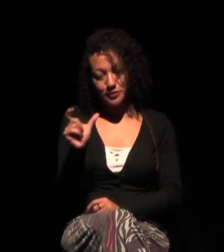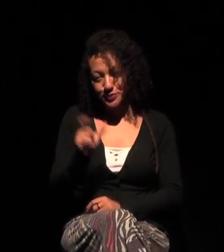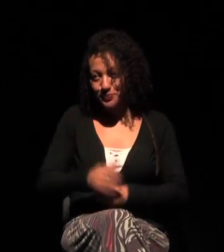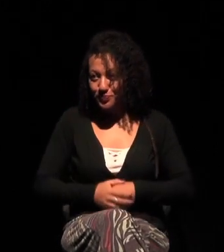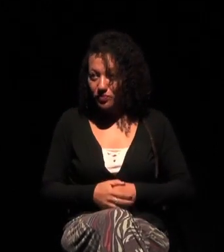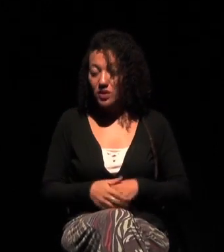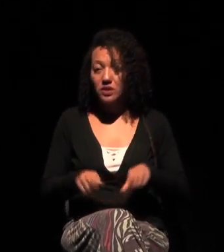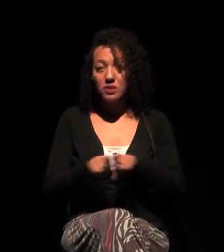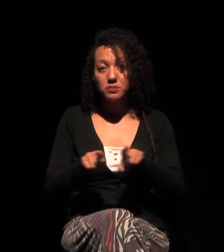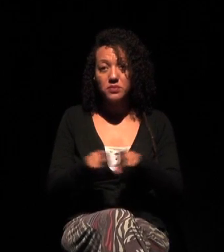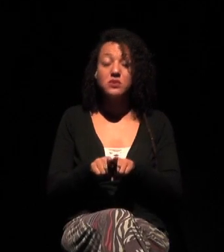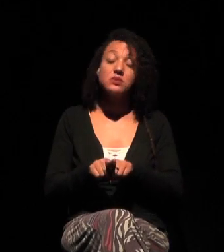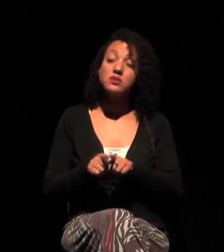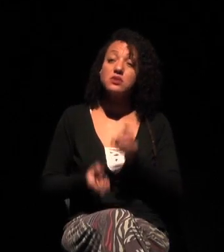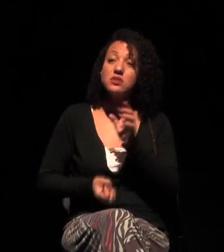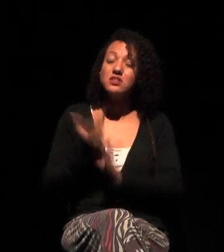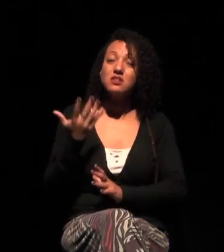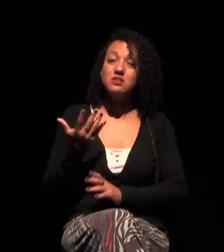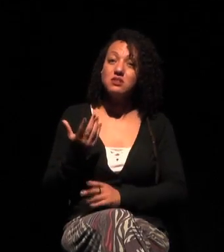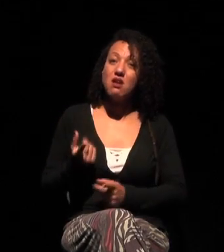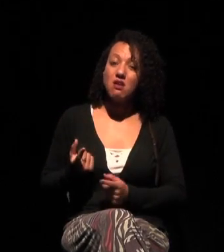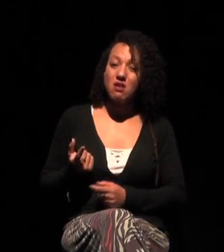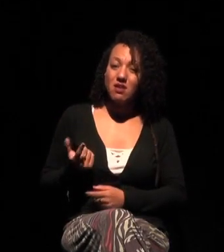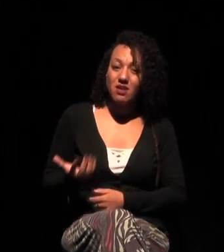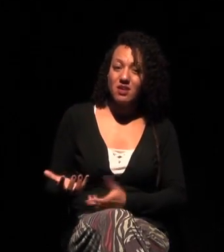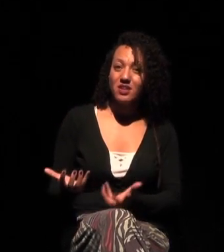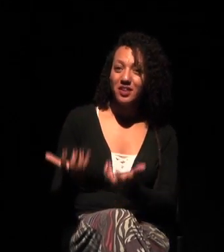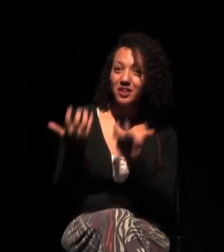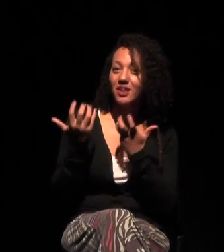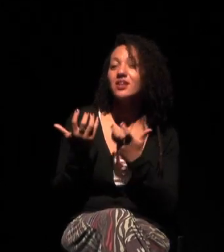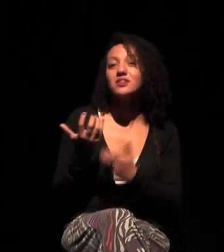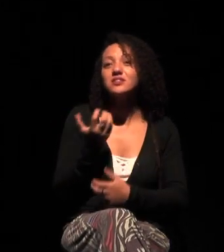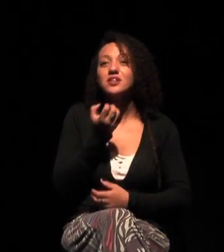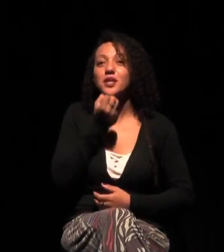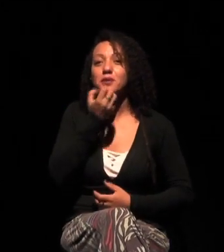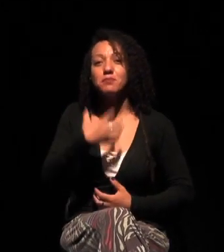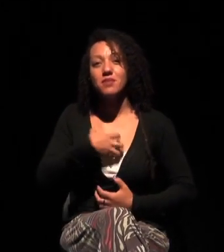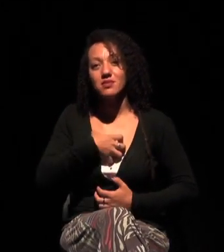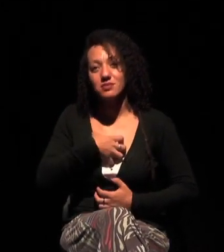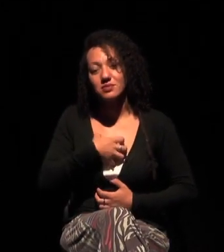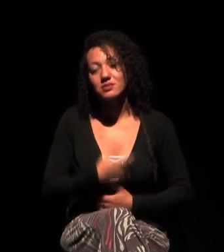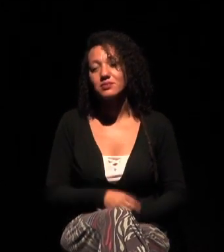riqueza que produza bem estar é